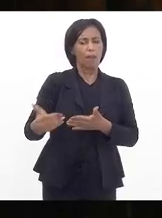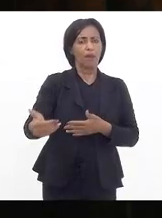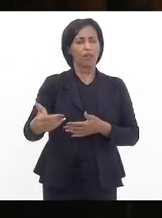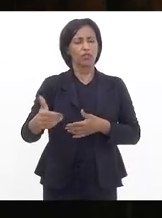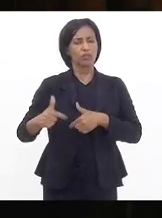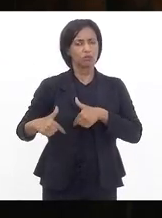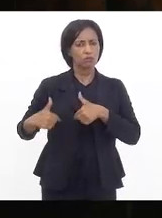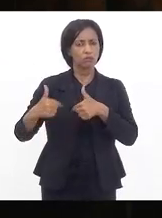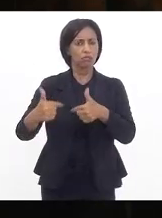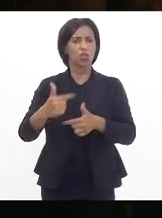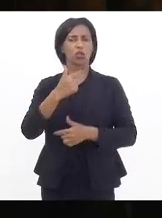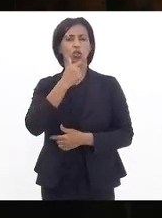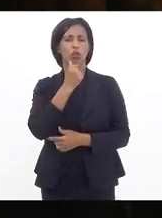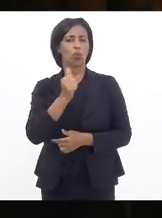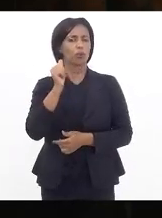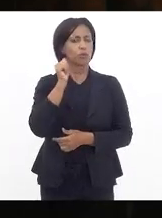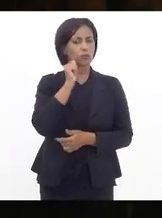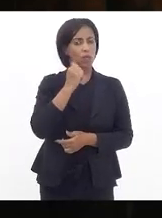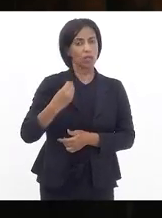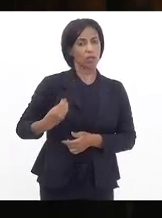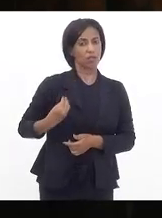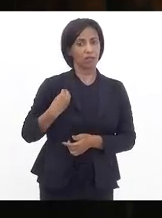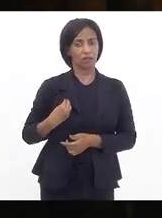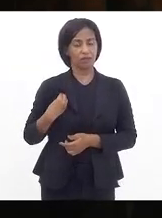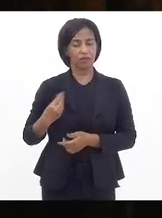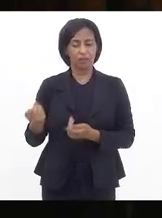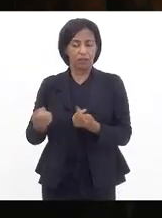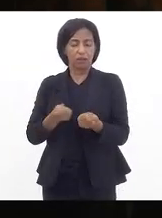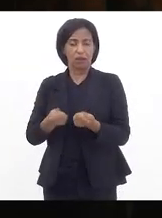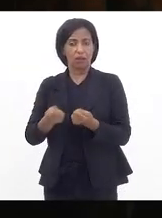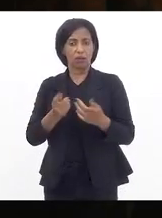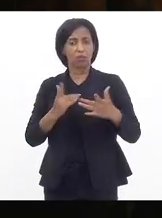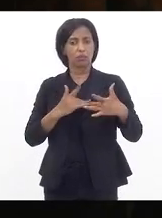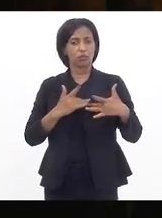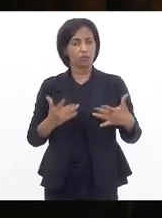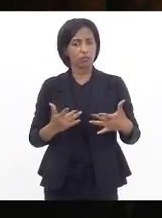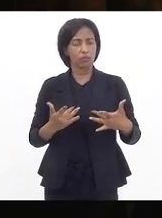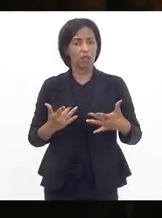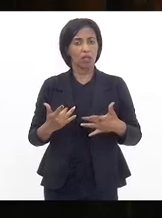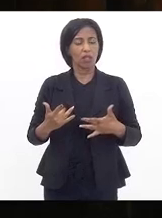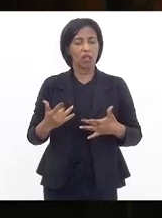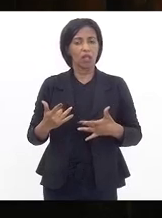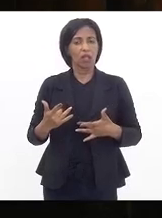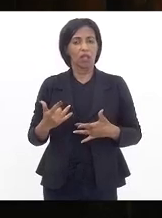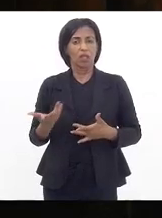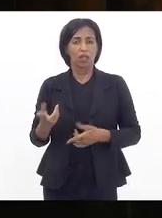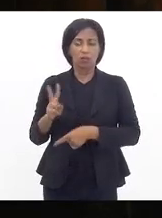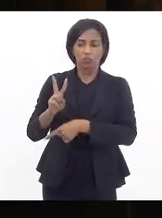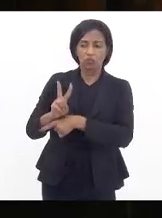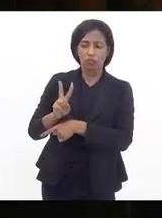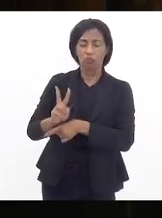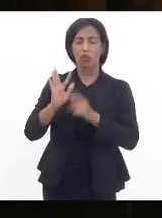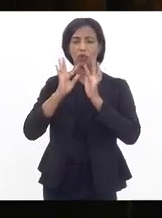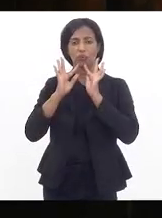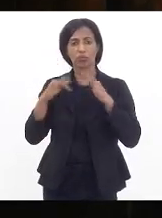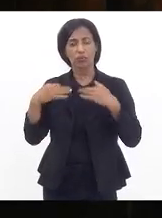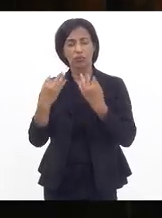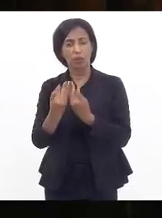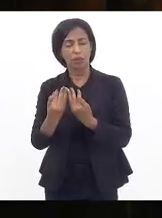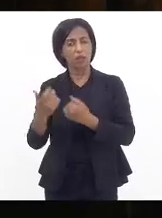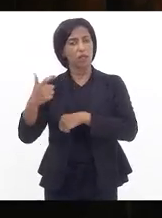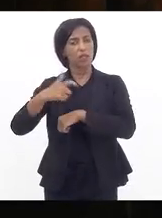Diário de homens e mulheres que sobrevivem da o horário que sustentam as suas famílias